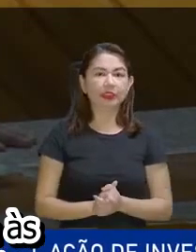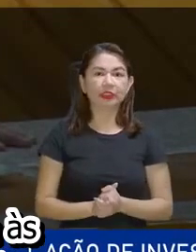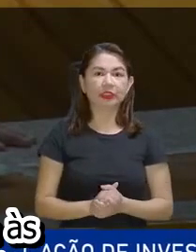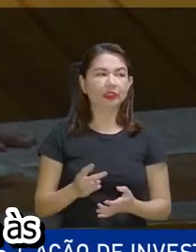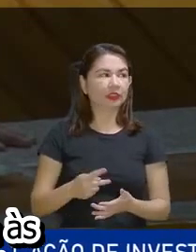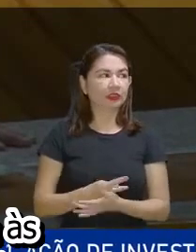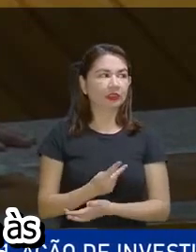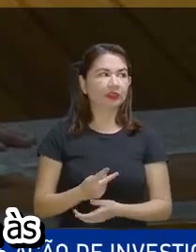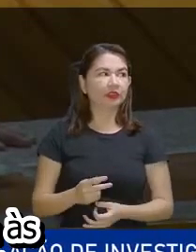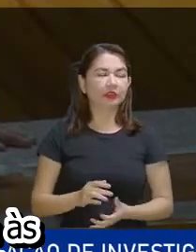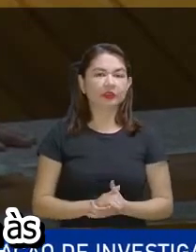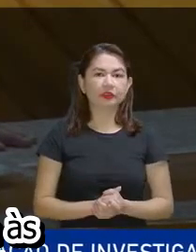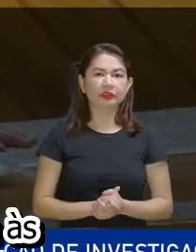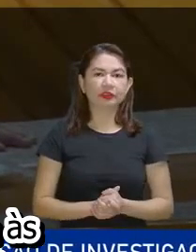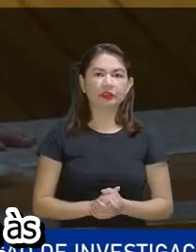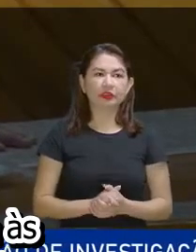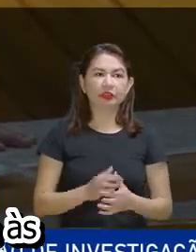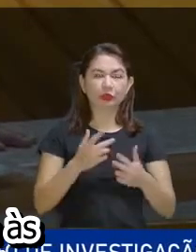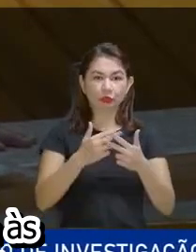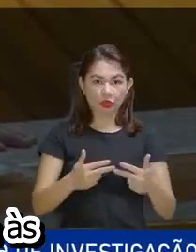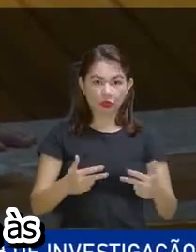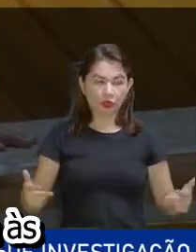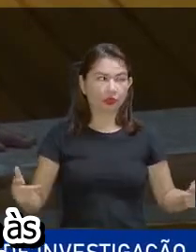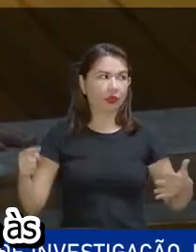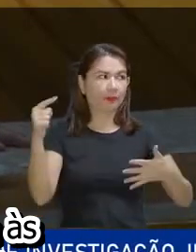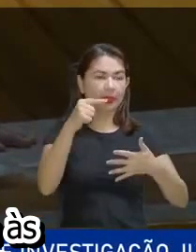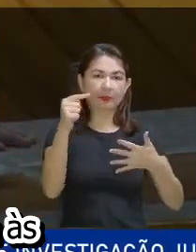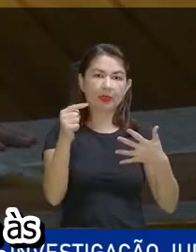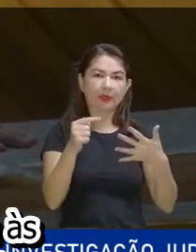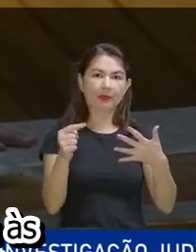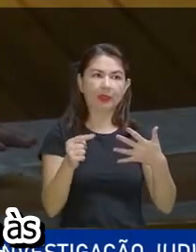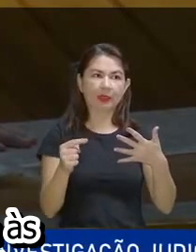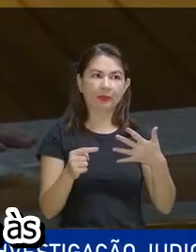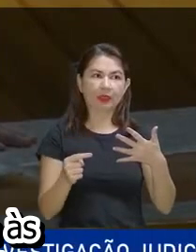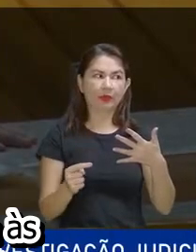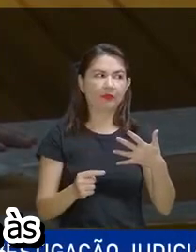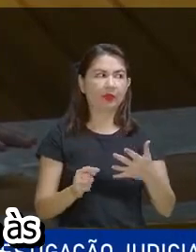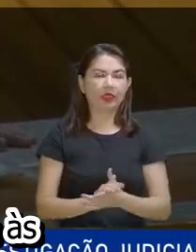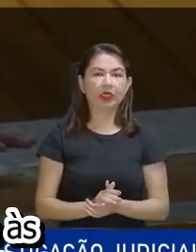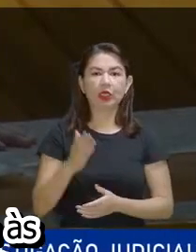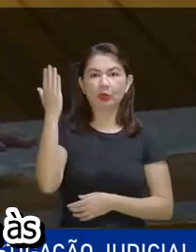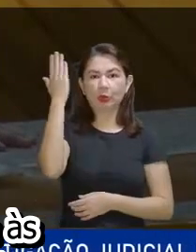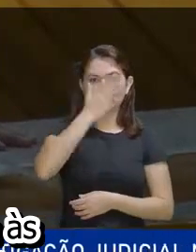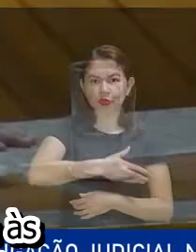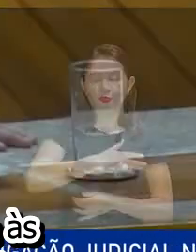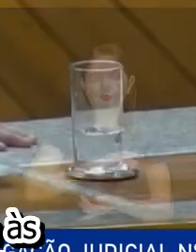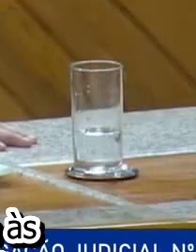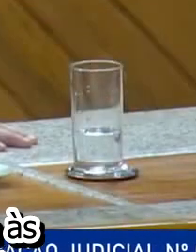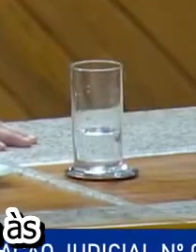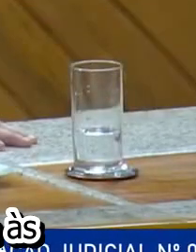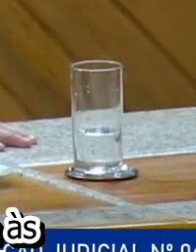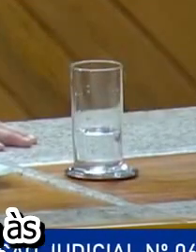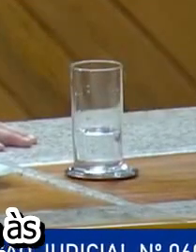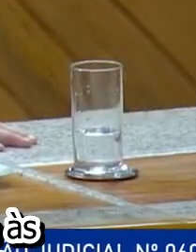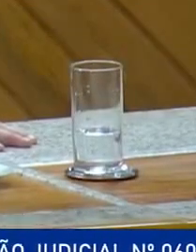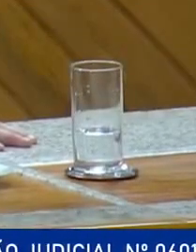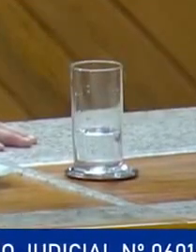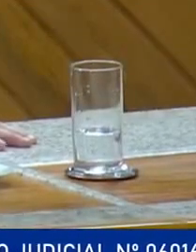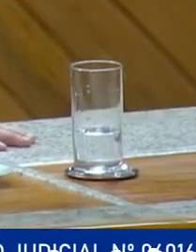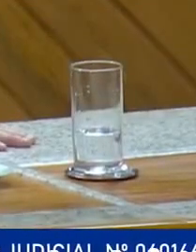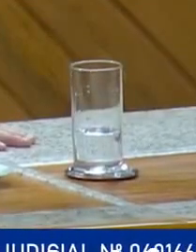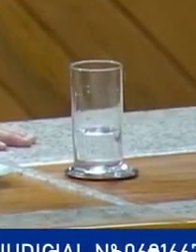essa conjugação de fatos, com a aderência às provas que foram produzidas, que são